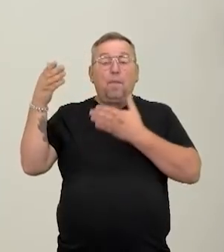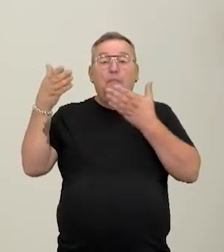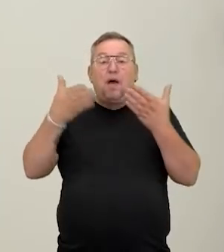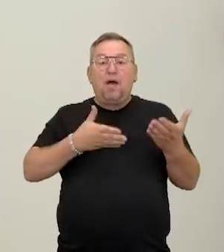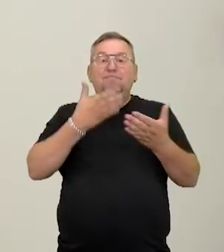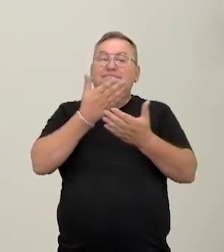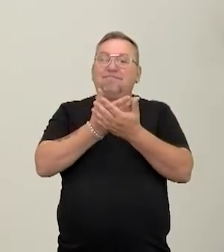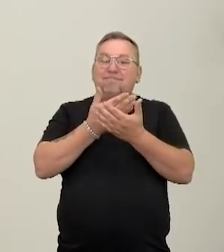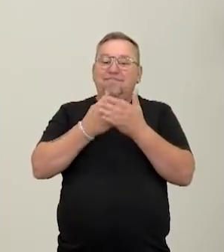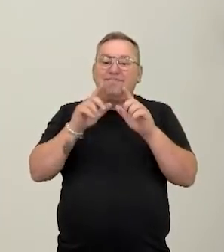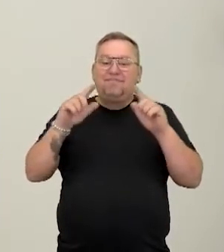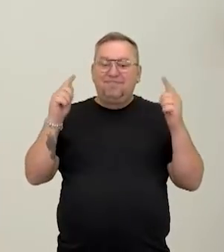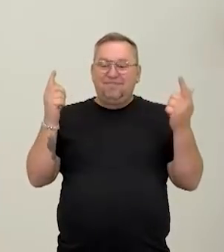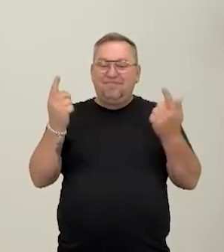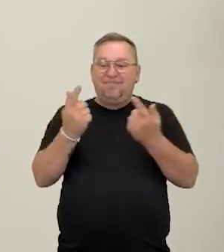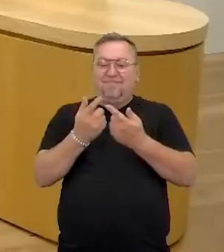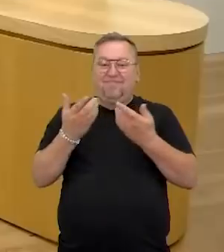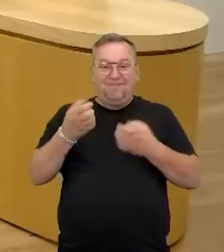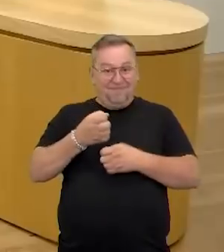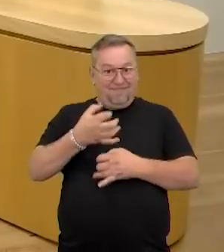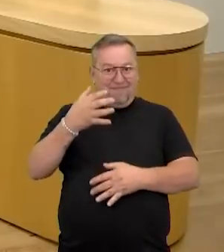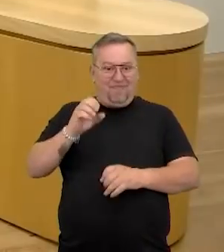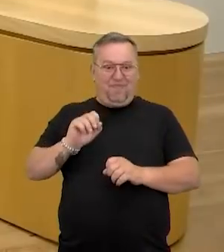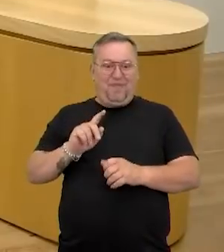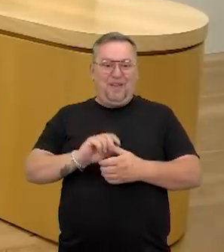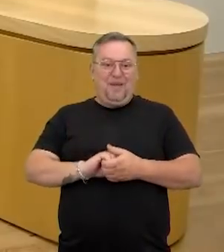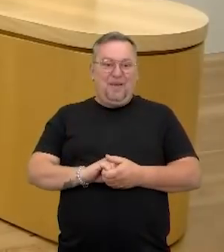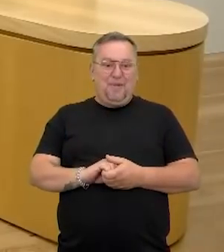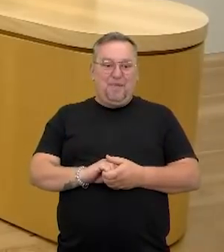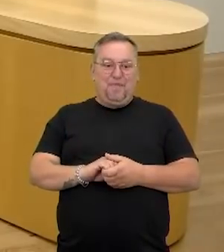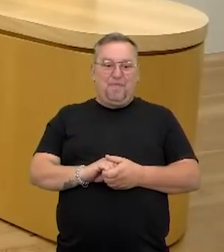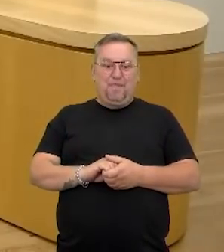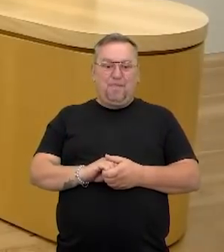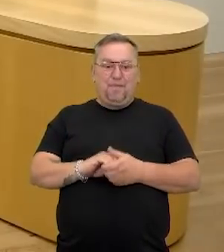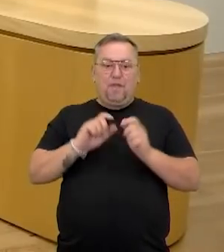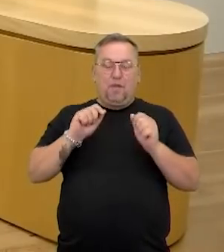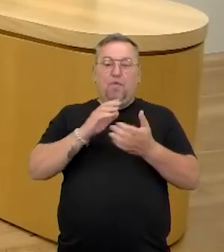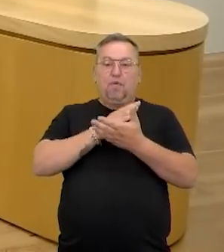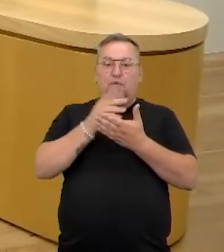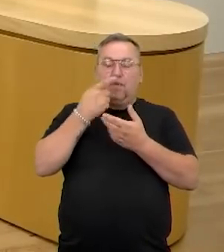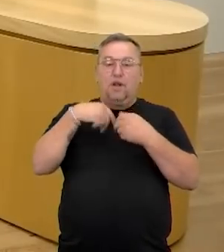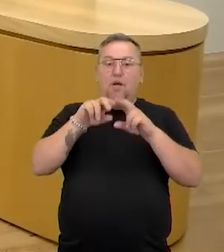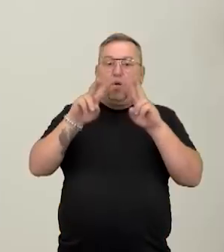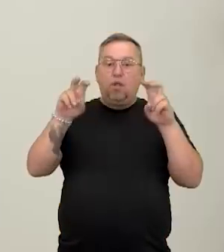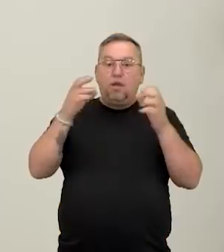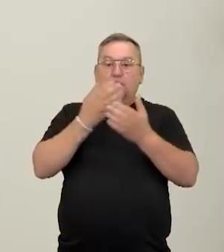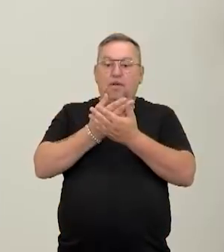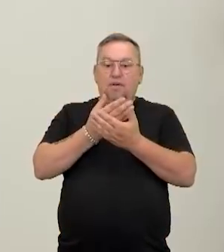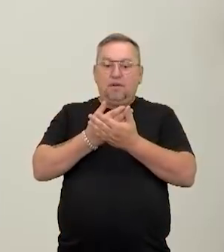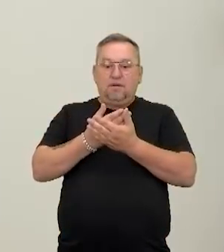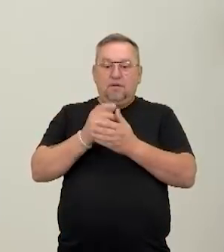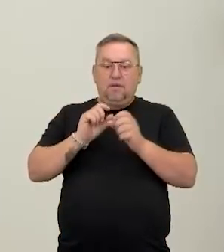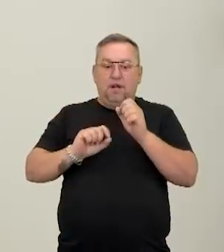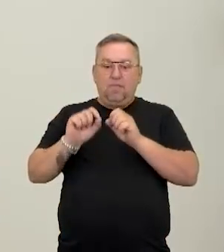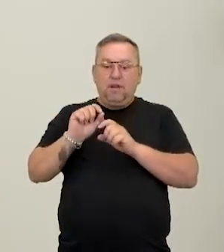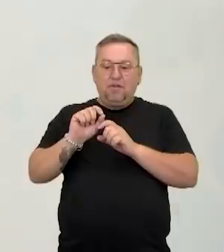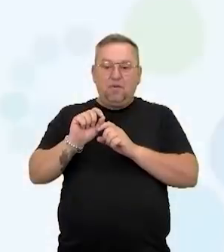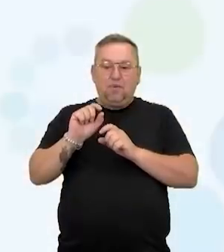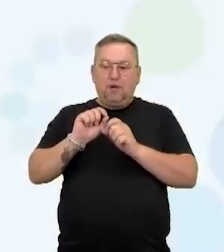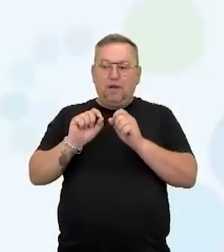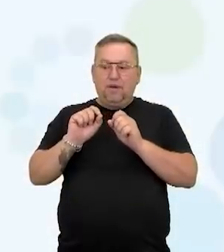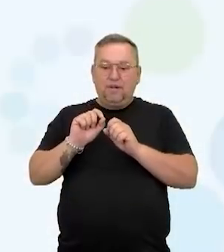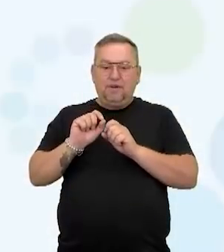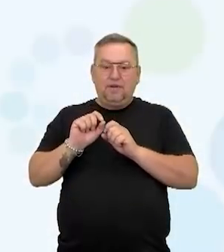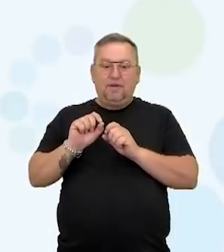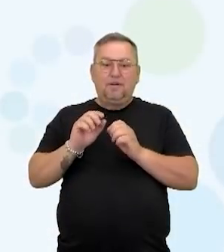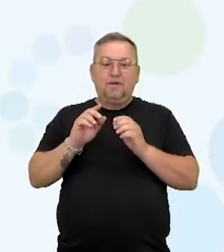aula de geografia. Eu vou acompanhar aqui o chat, beleza? Beleza, e aí você pode começar falando do tema da aula. Fechado, então na telinha de vocês vai aparecer aí